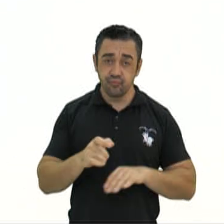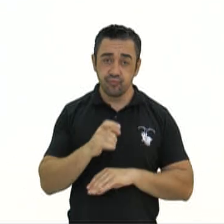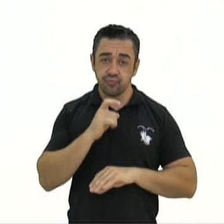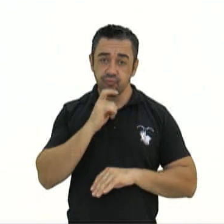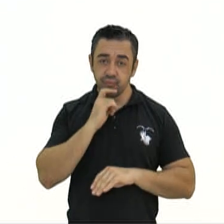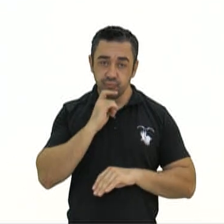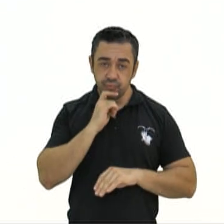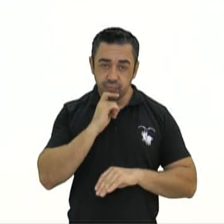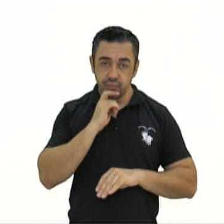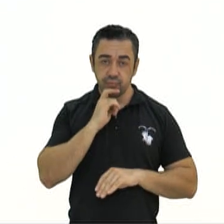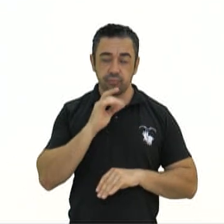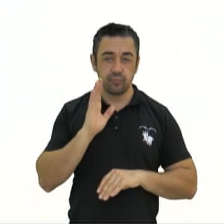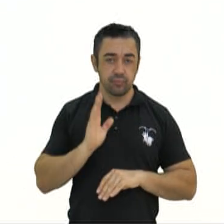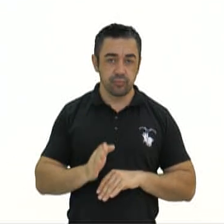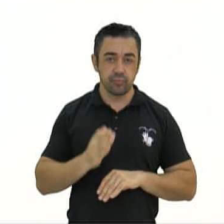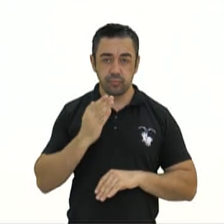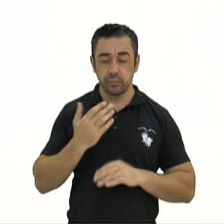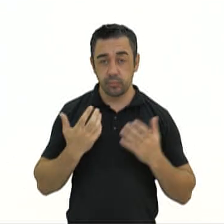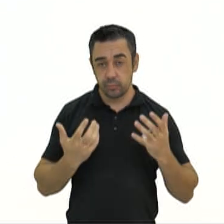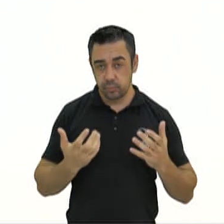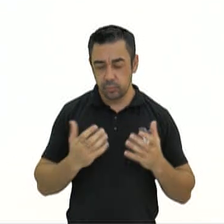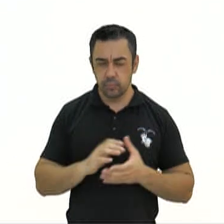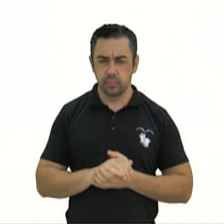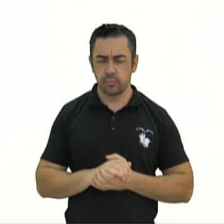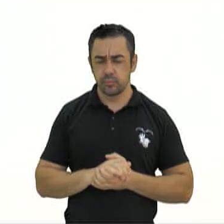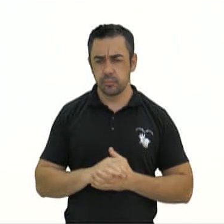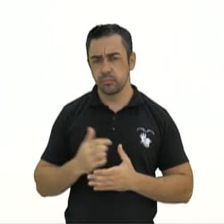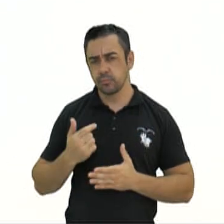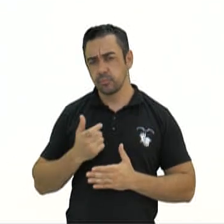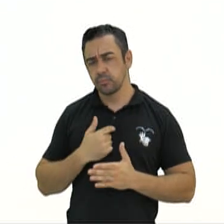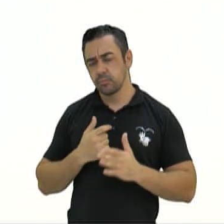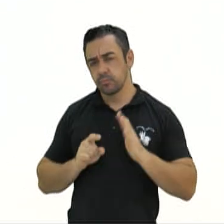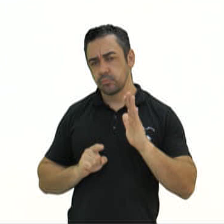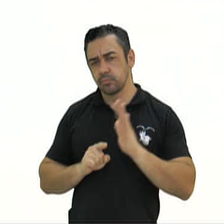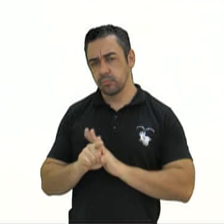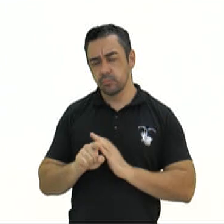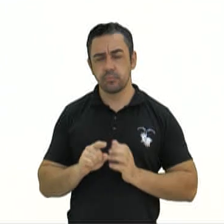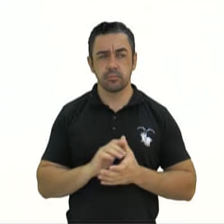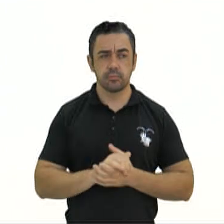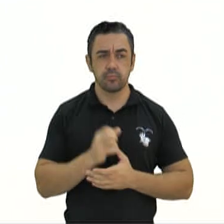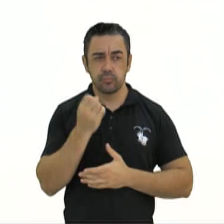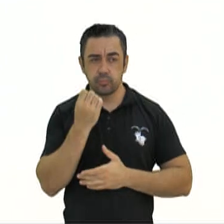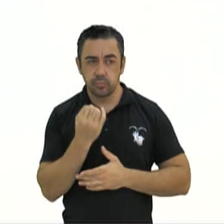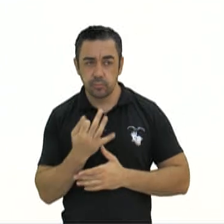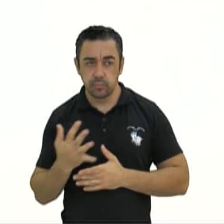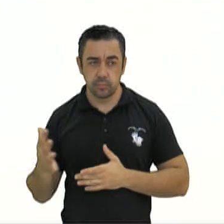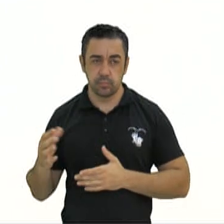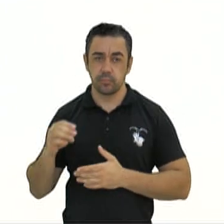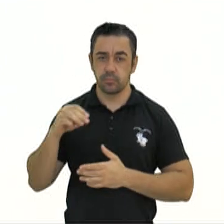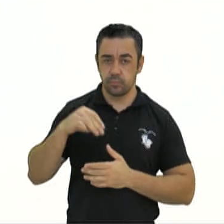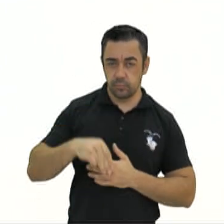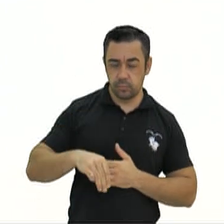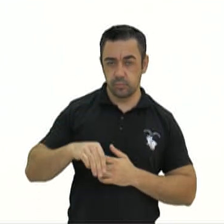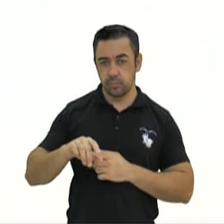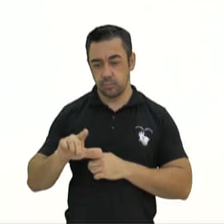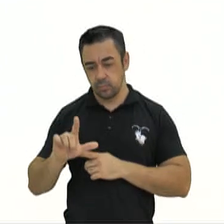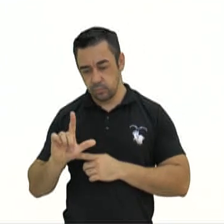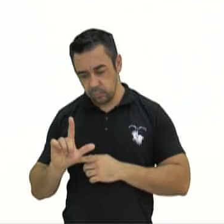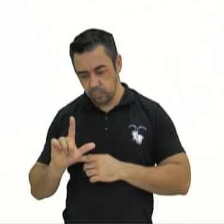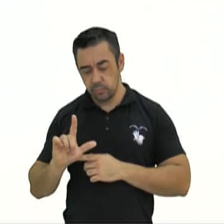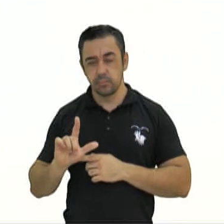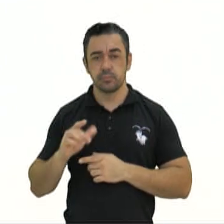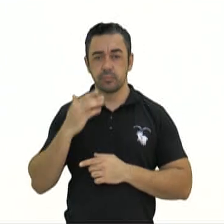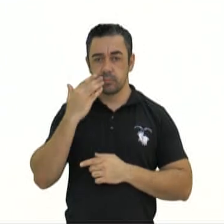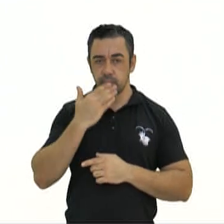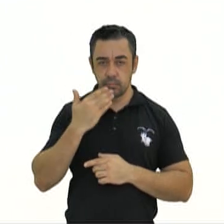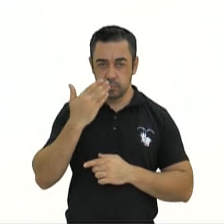com o formato desejado. Agora eu pergunto para vocês, de quantos mililitros de doce de